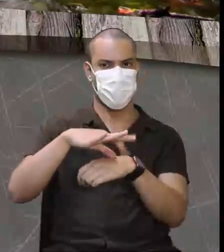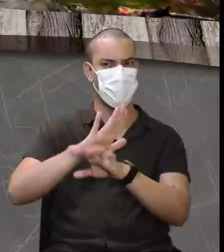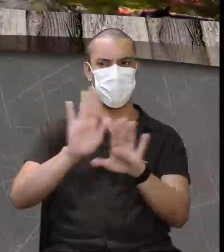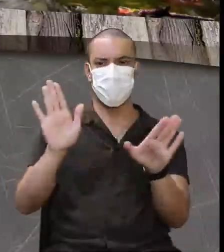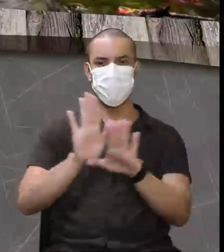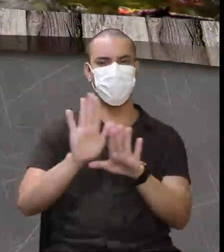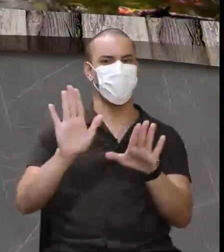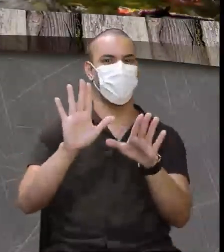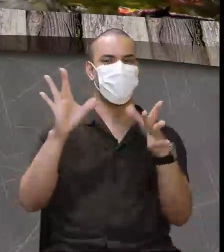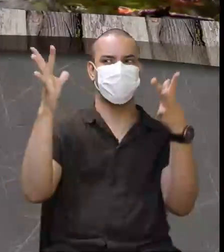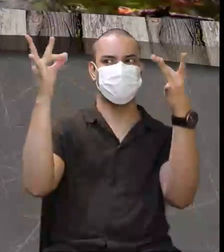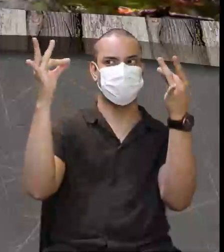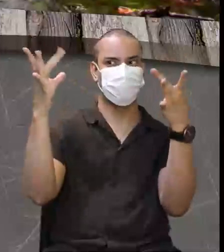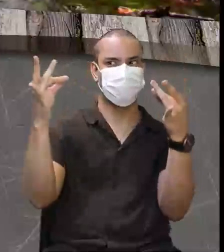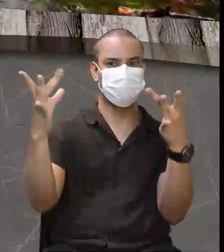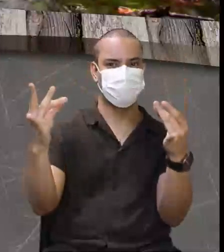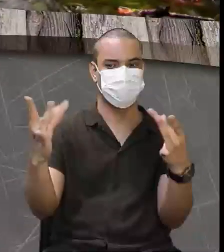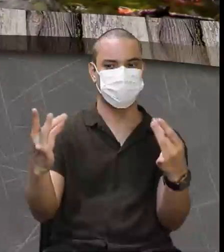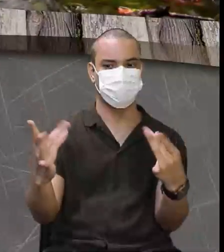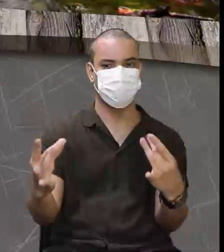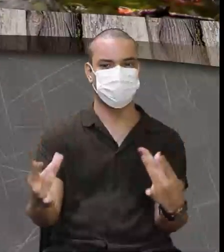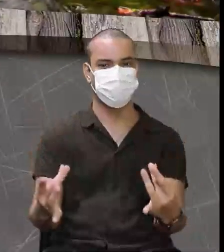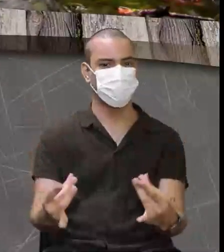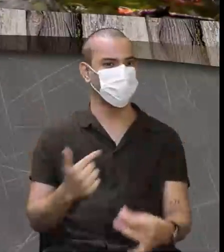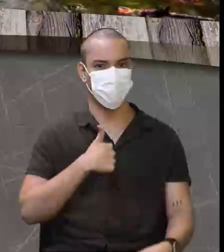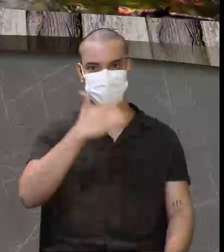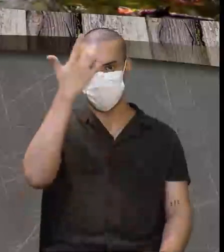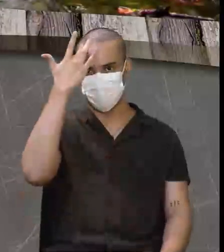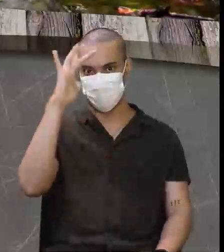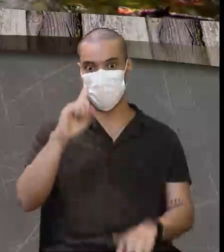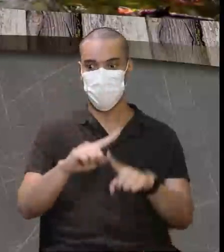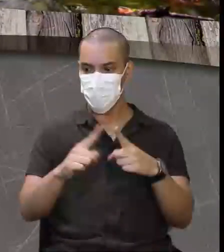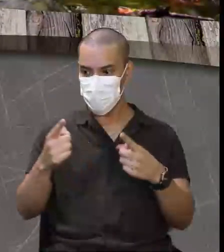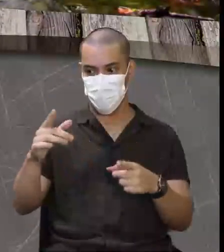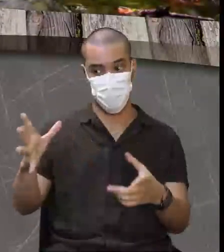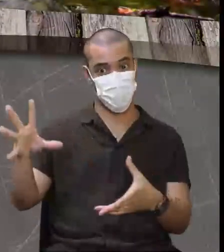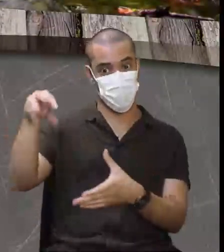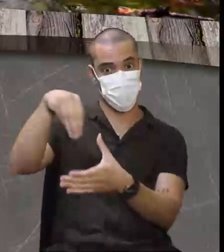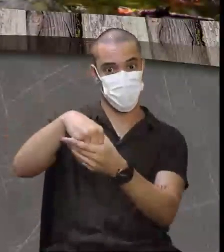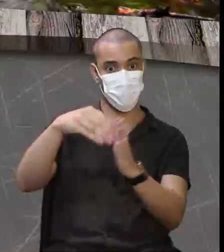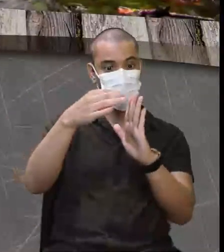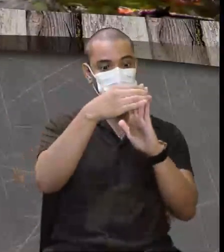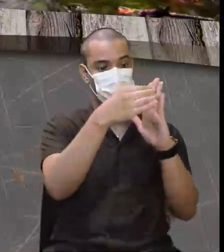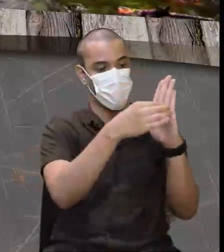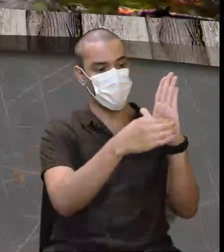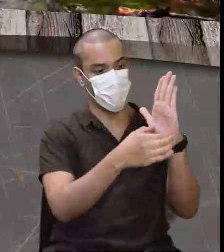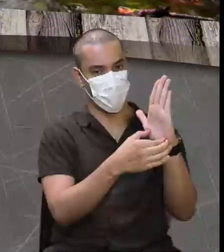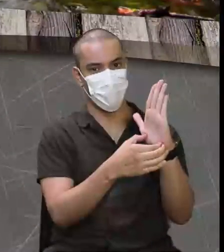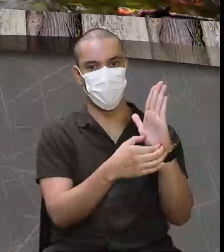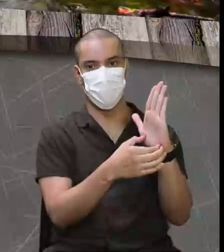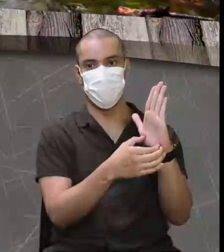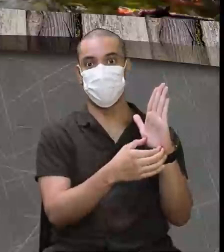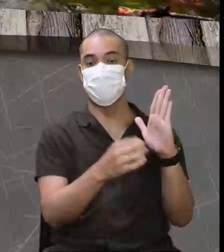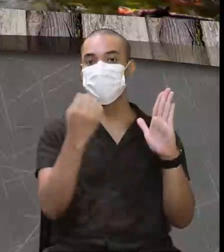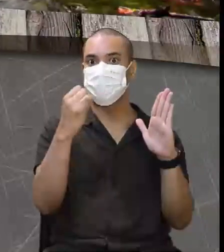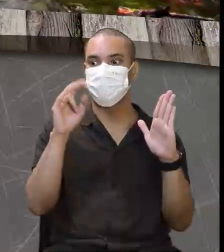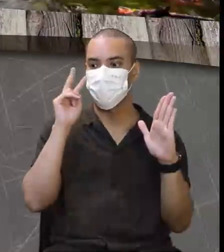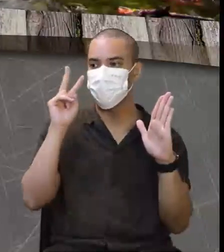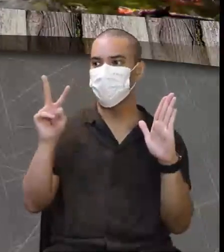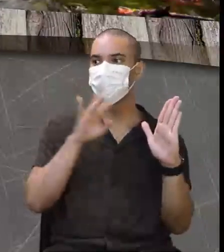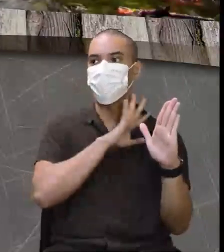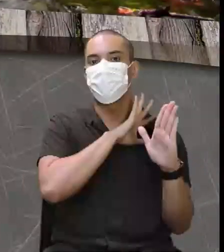na especificidade, qual espécie é, mas você sabe que está lendo do taxo de insetos. Quando eu vejo